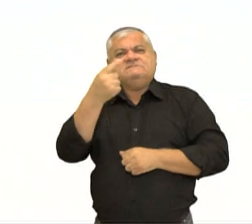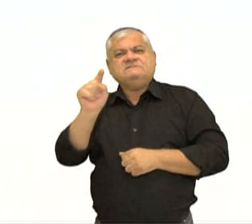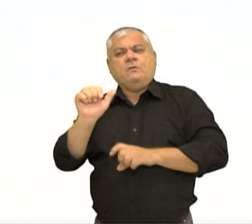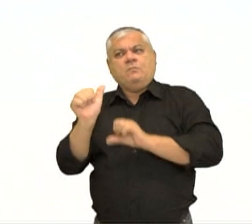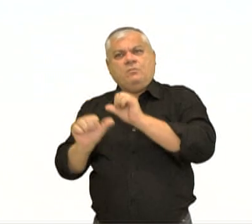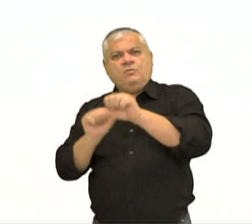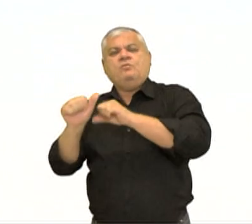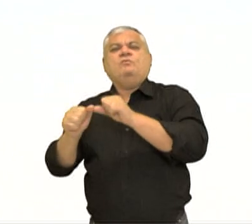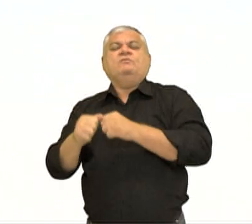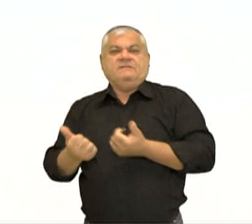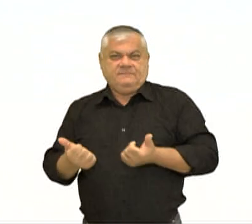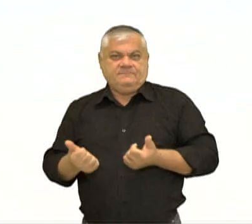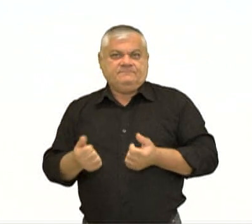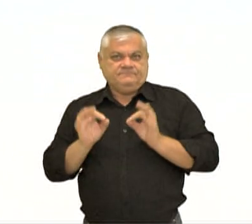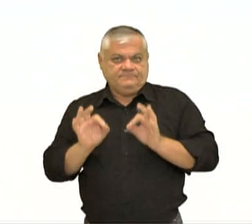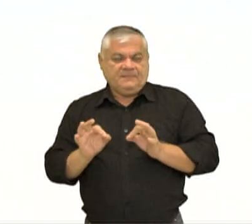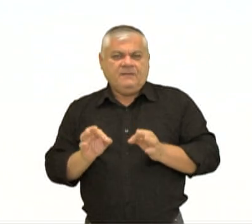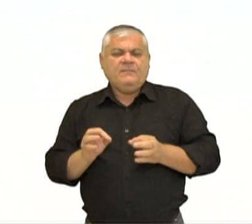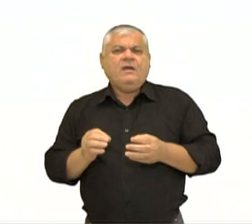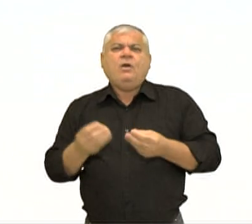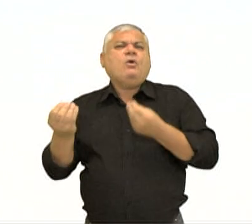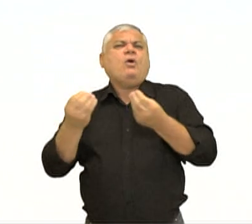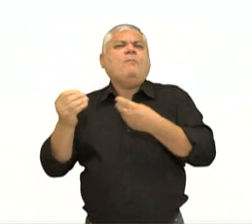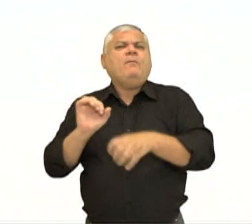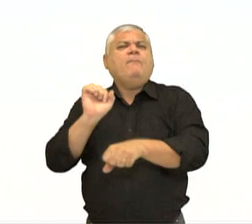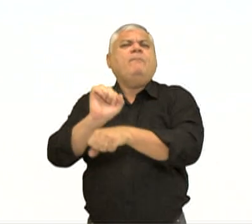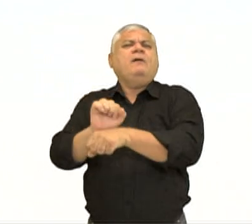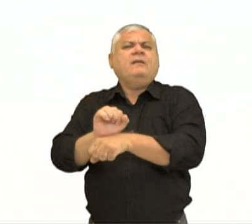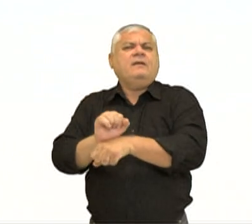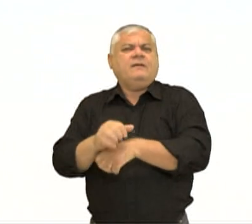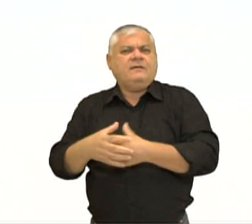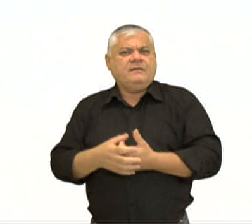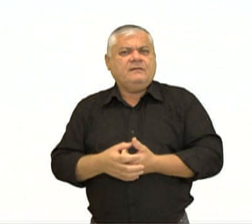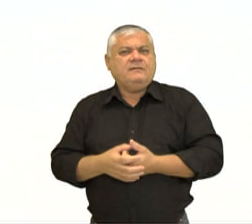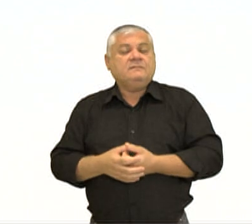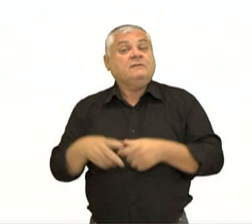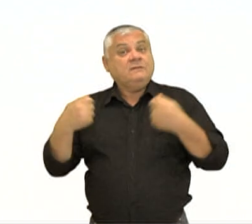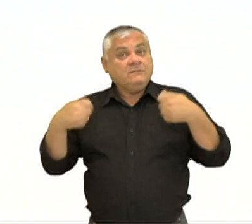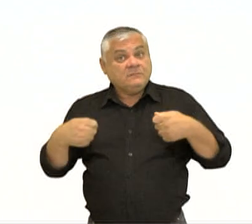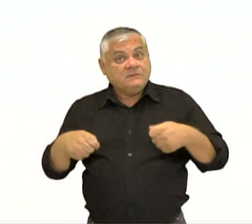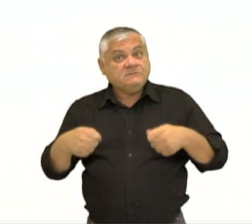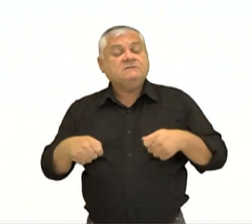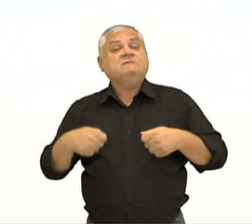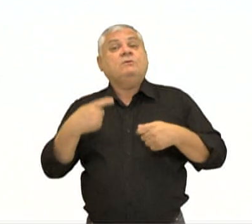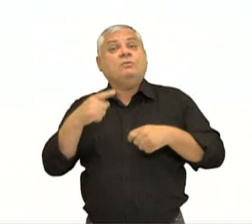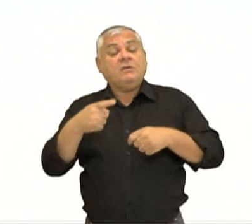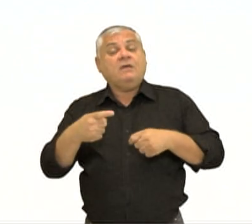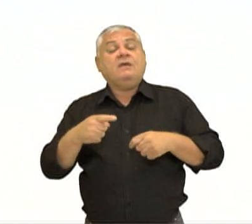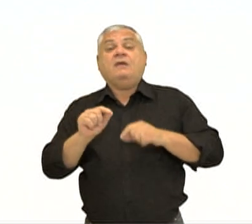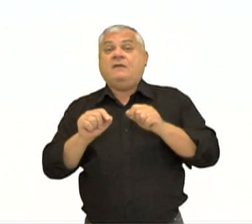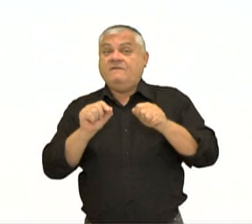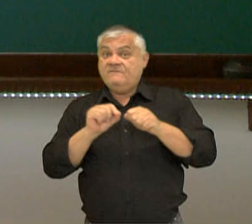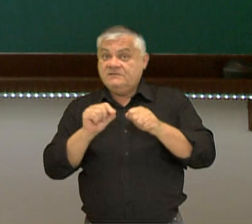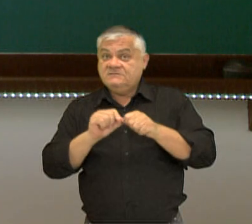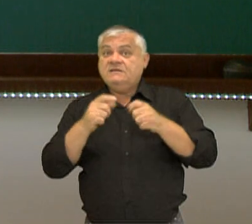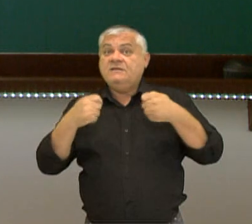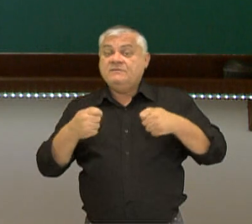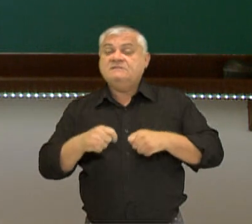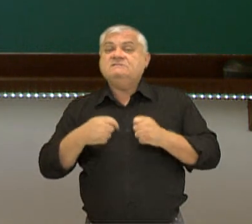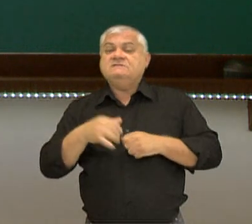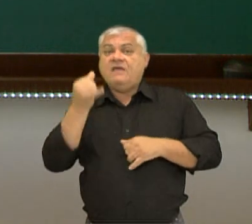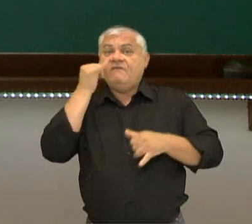mais variantes surgirem. E como desacelerar isso então? Medidas de contenção do vírus, ou seja,